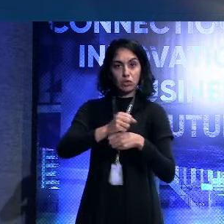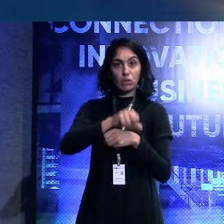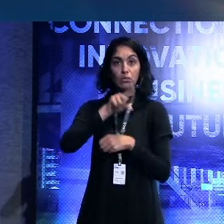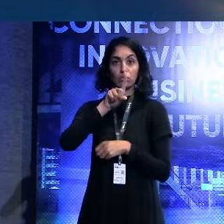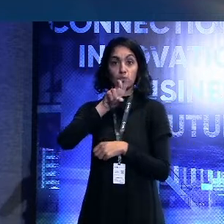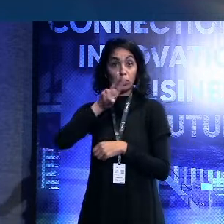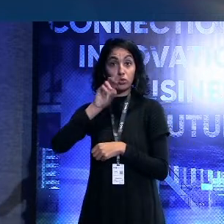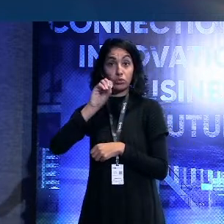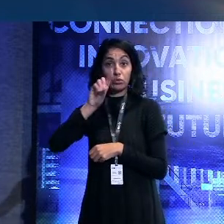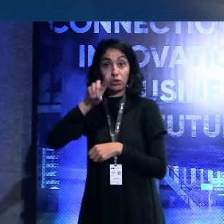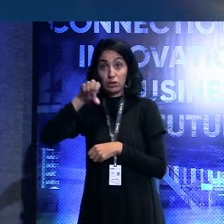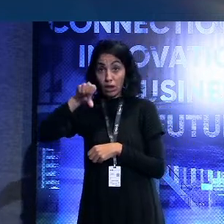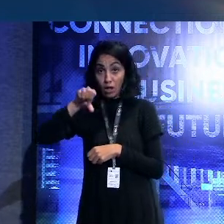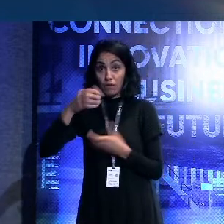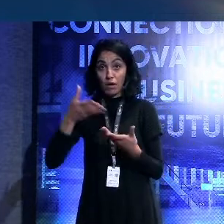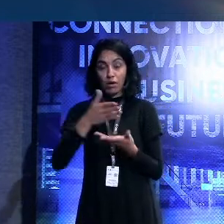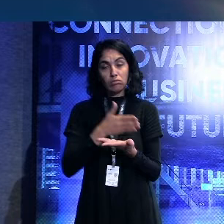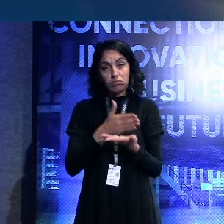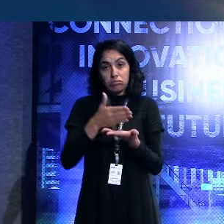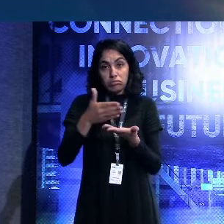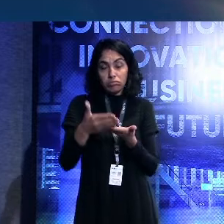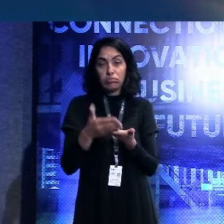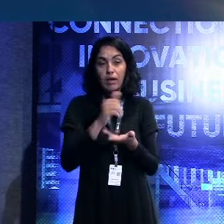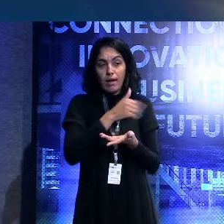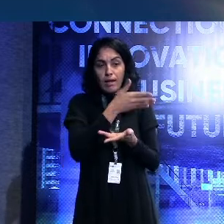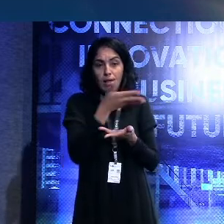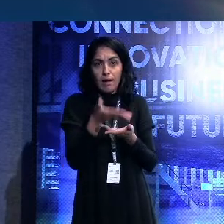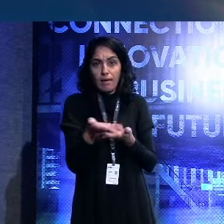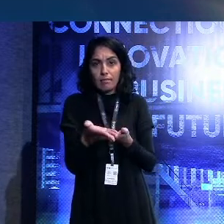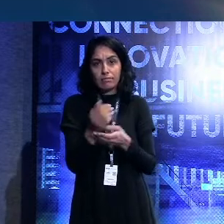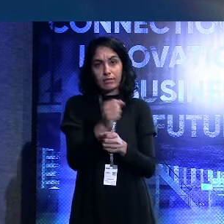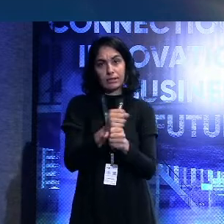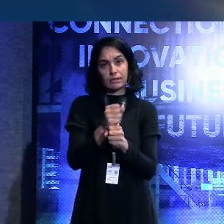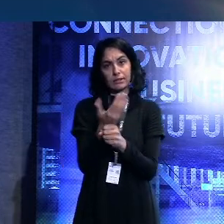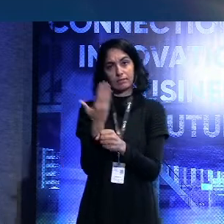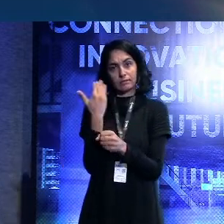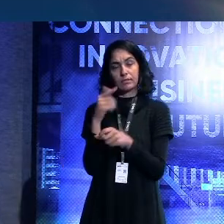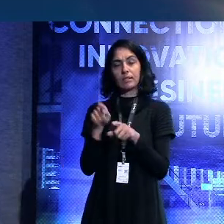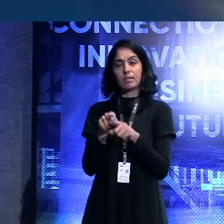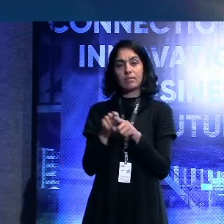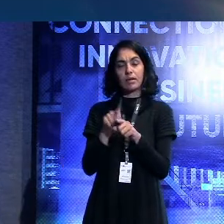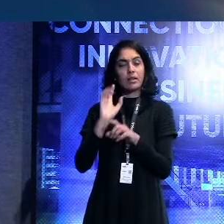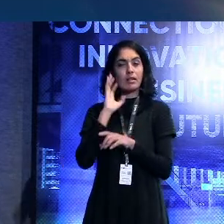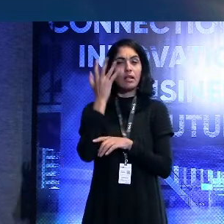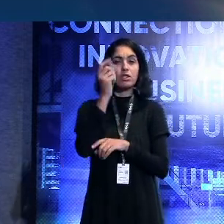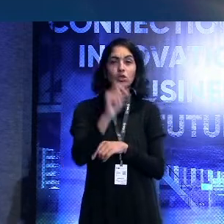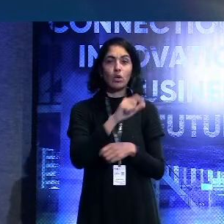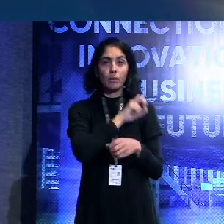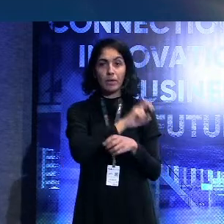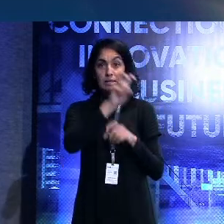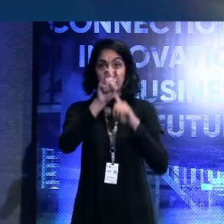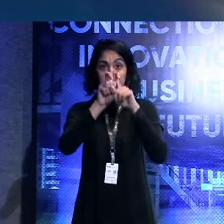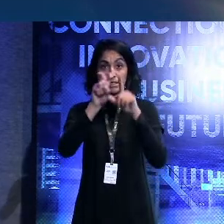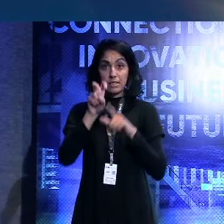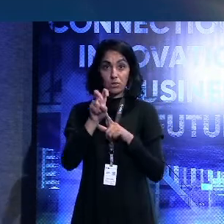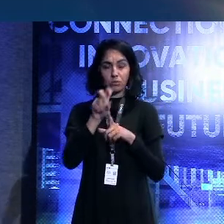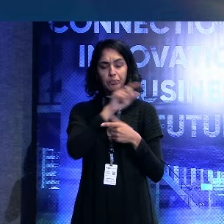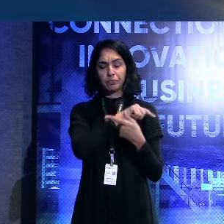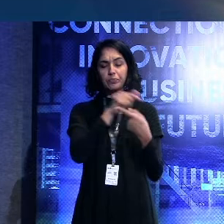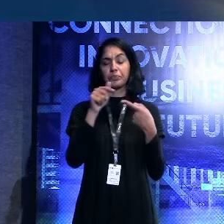que trilhou agora, na verdade, que vem definindo para a gente esses últimos anos. E, para isso, a gente definiu 5 pilares de atuação. O primeiro